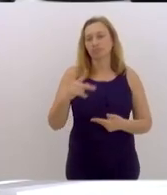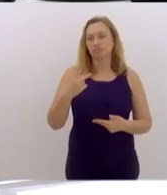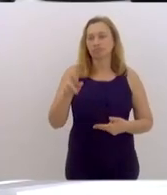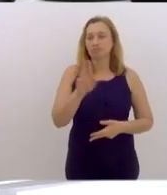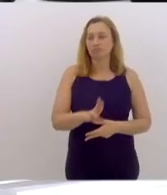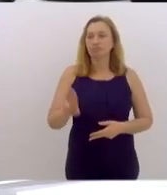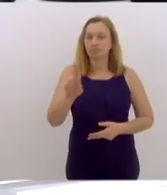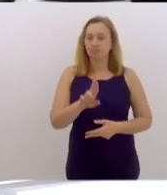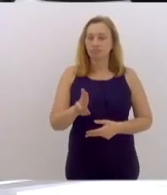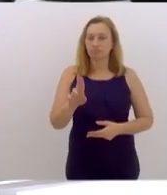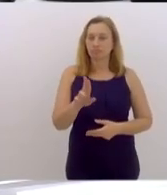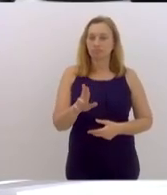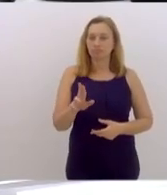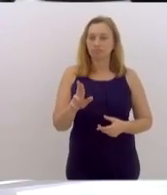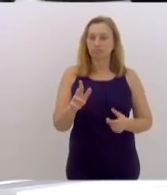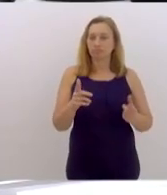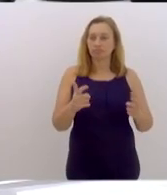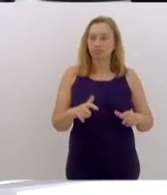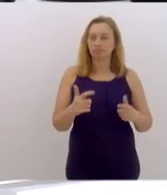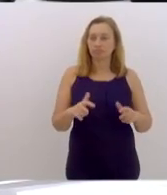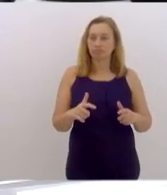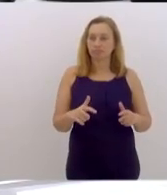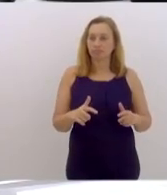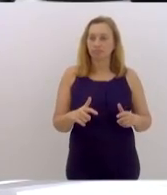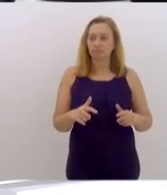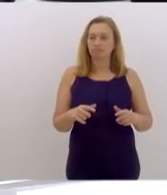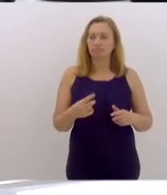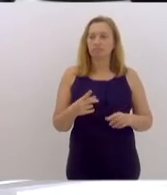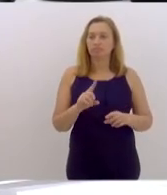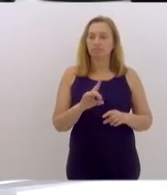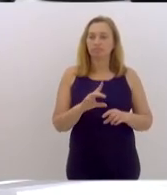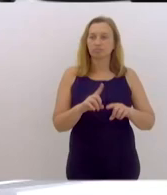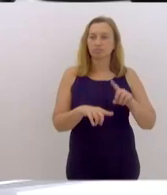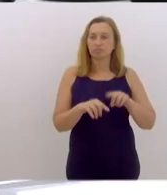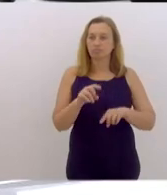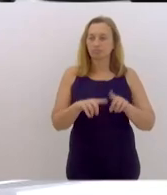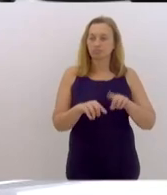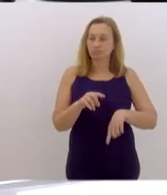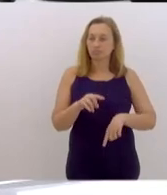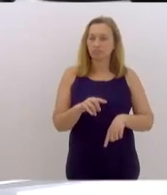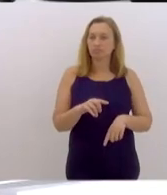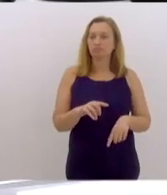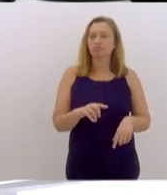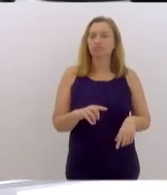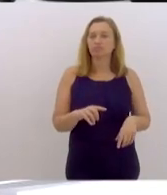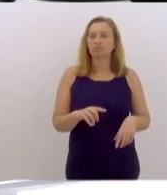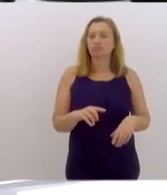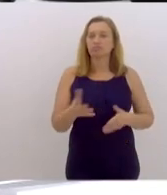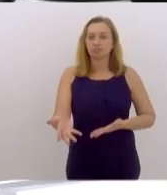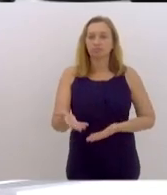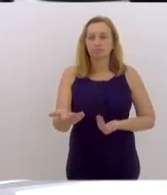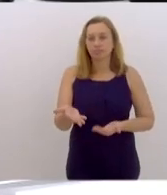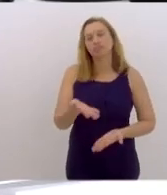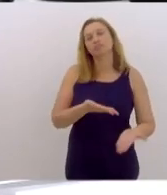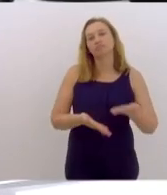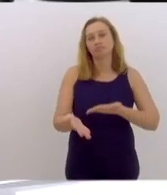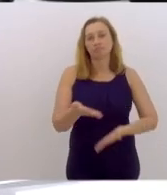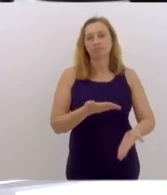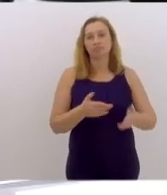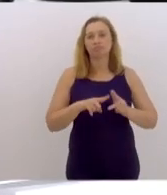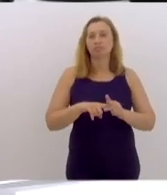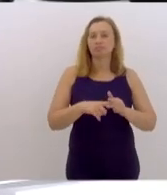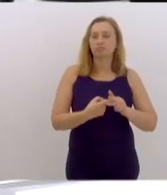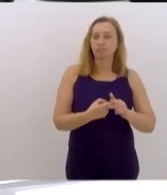utilizando da malha para escoamento dos seus produtos de modo a estabelecer parcerias para